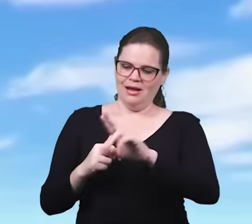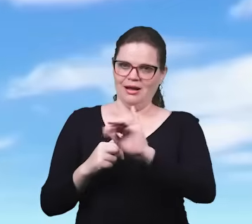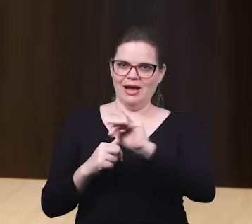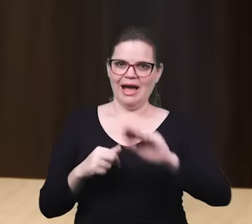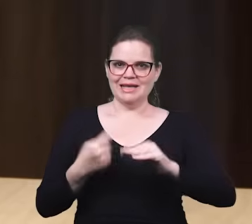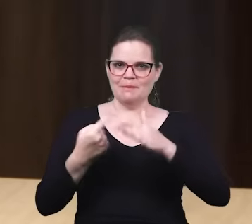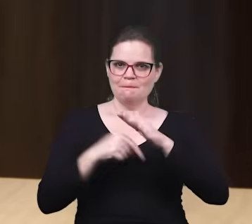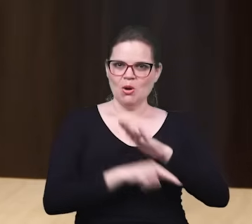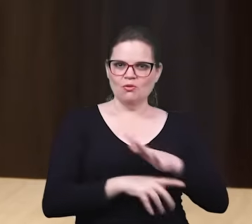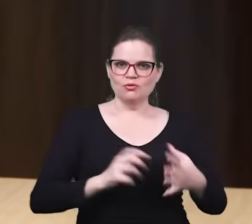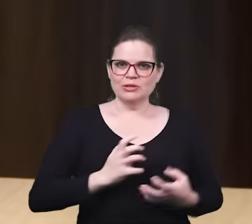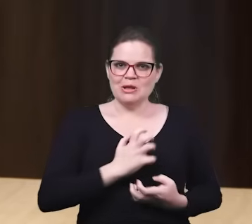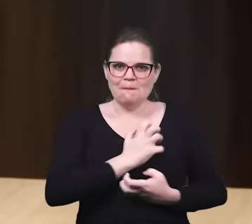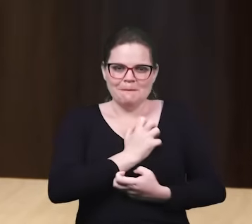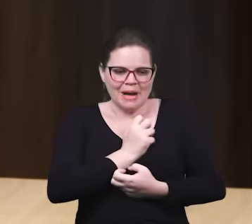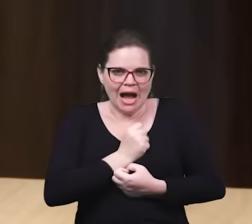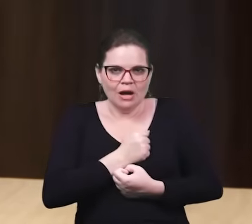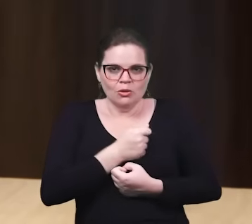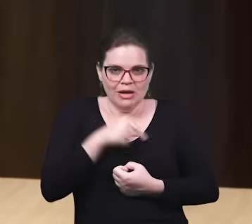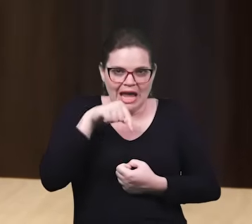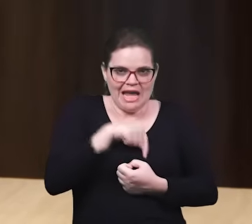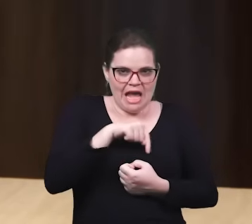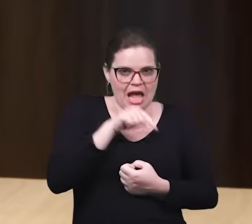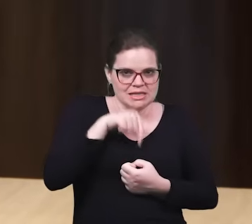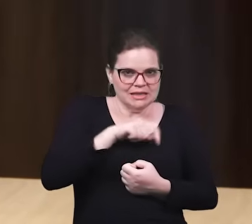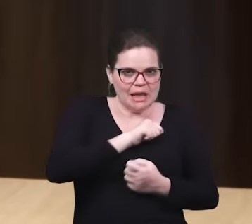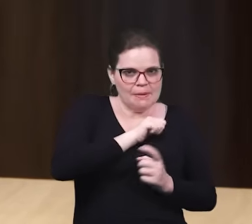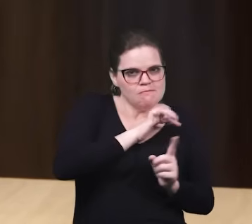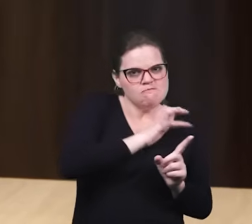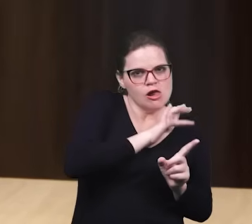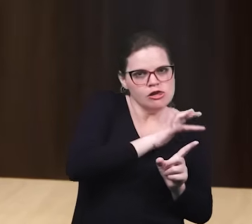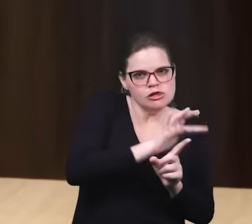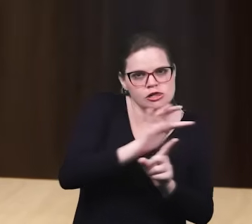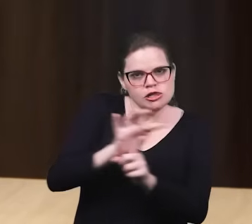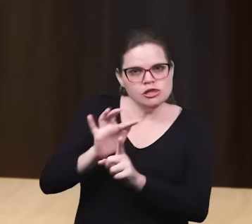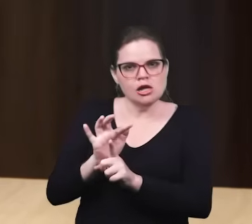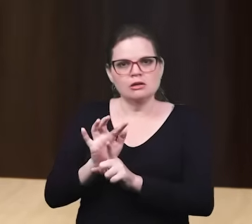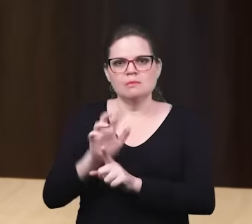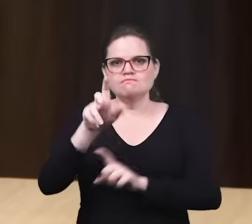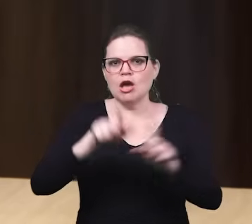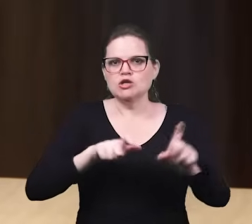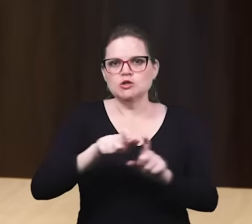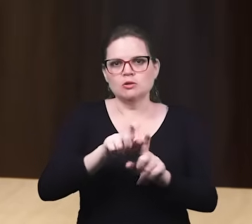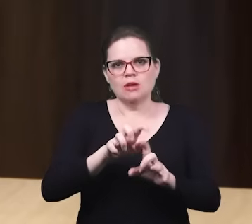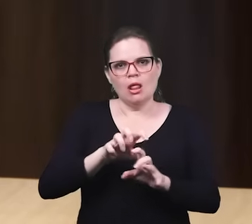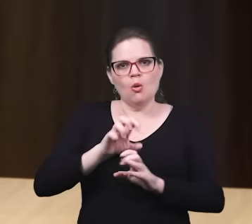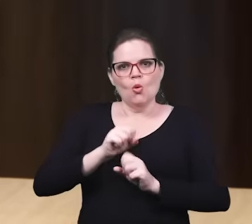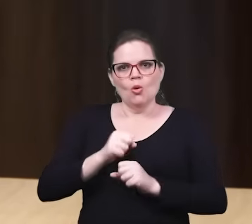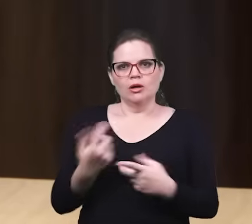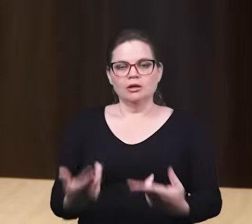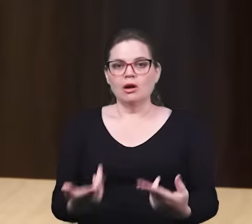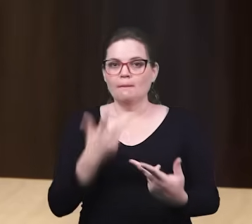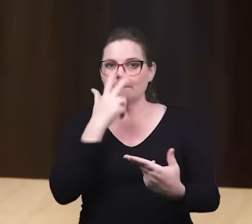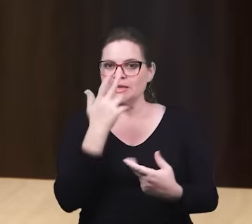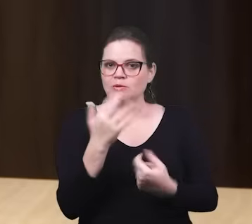contaminem. Olha só o que diz a palavra, que a raiz de amargura pode levar a uma contaminação, a uma doença, Amém. a uma